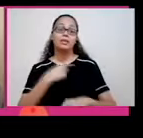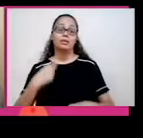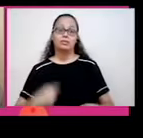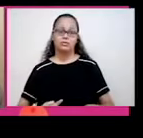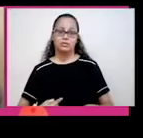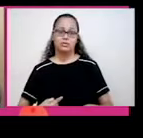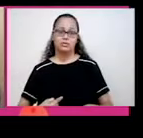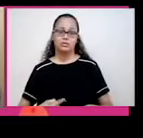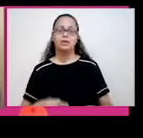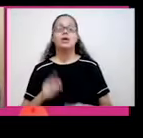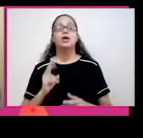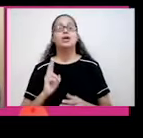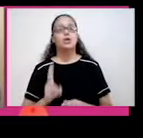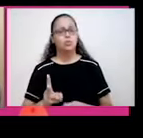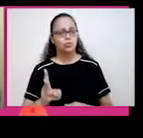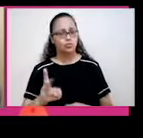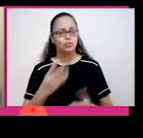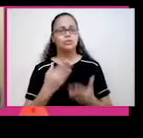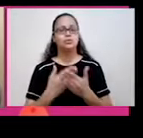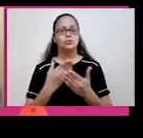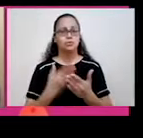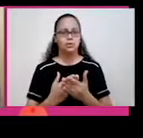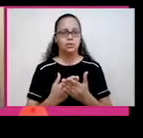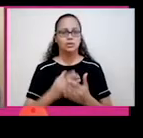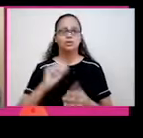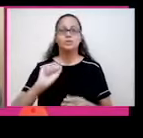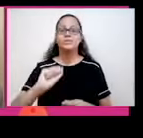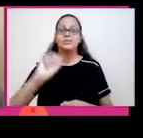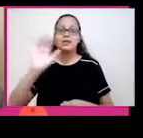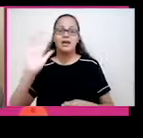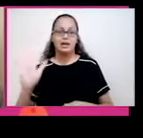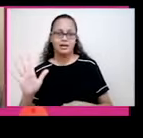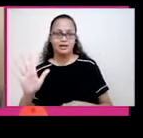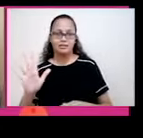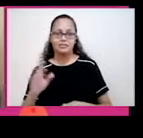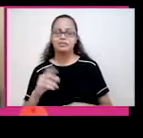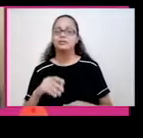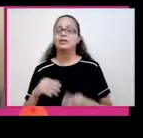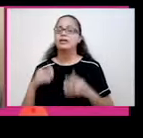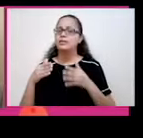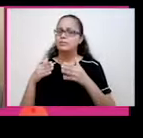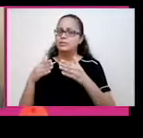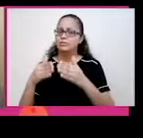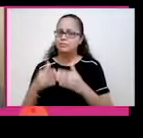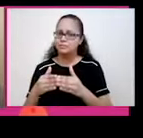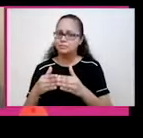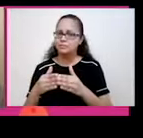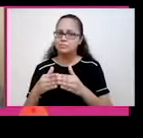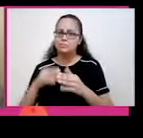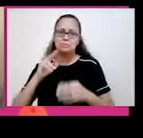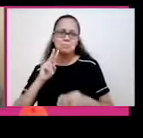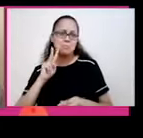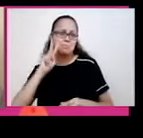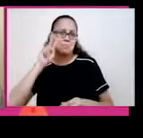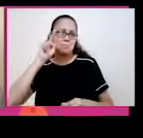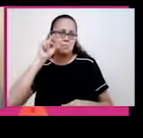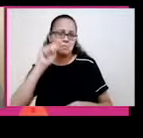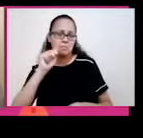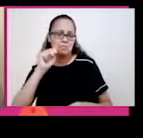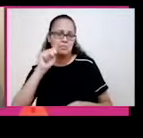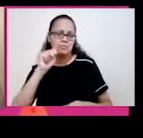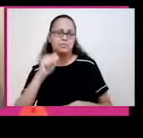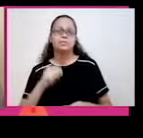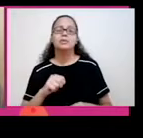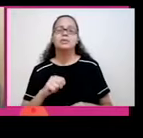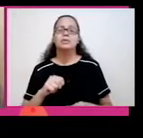aula. Nós continuamos estudando sobre a Ásia, estamos falando especificamente sobre uma superpotência asiática, né? Um